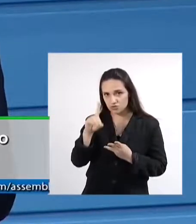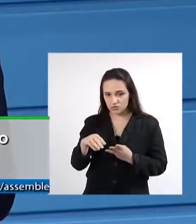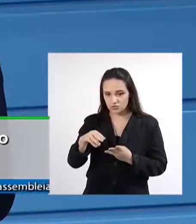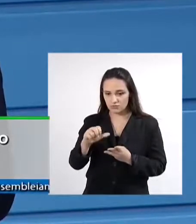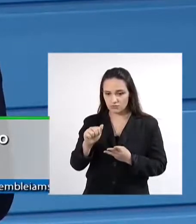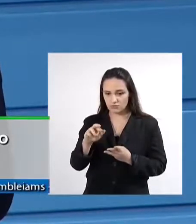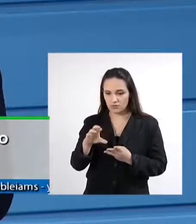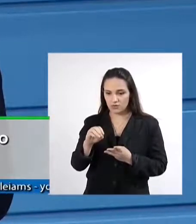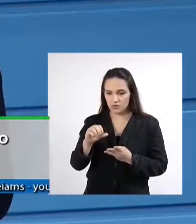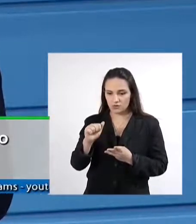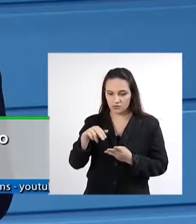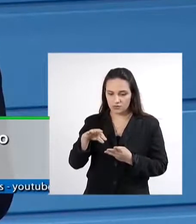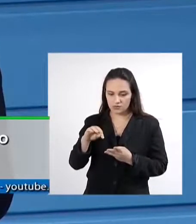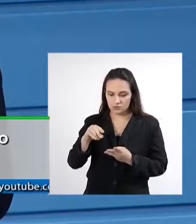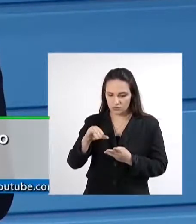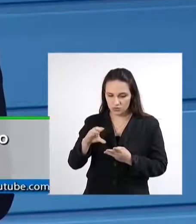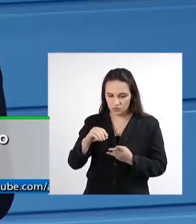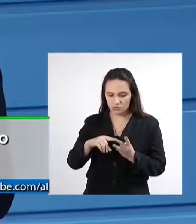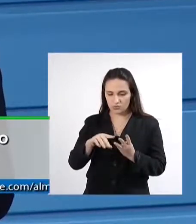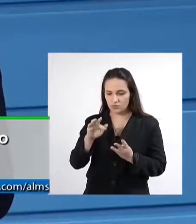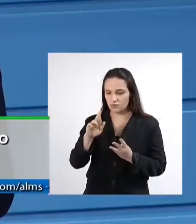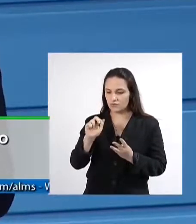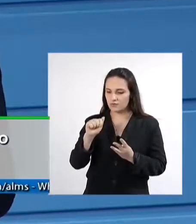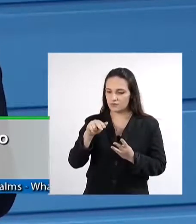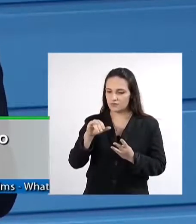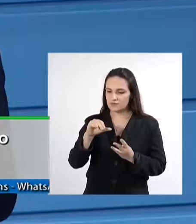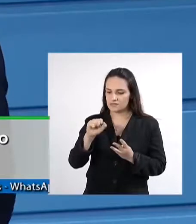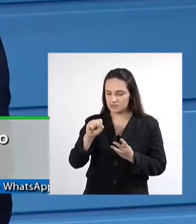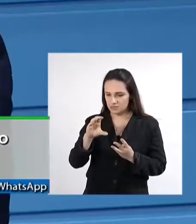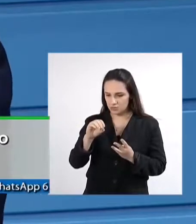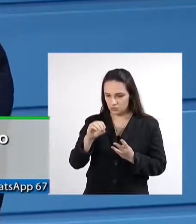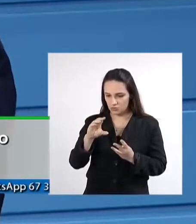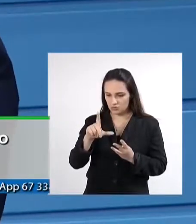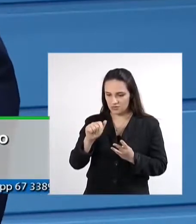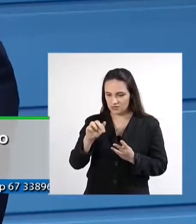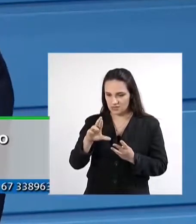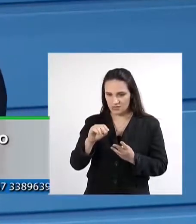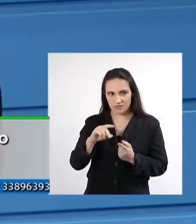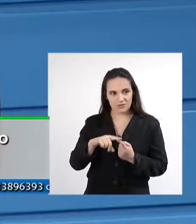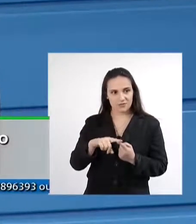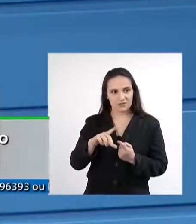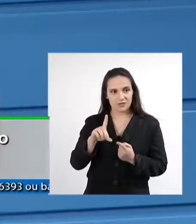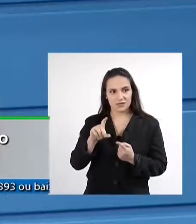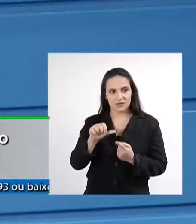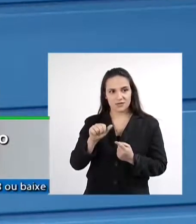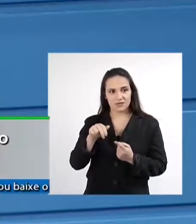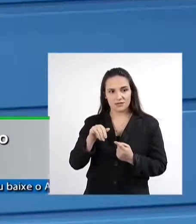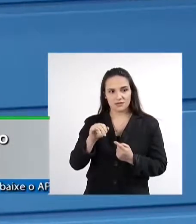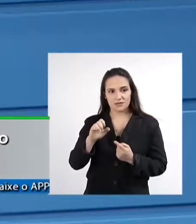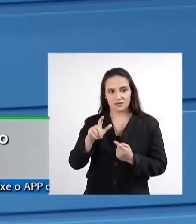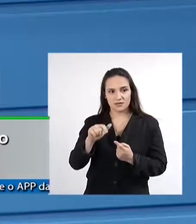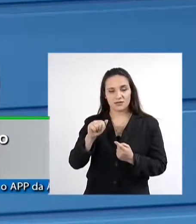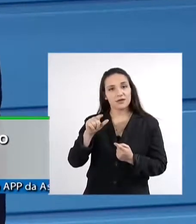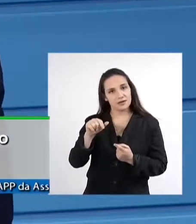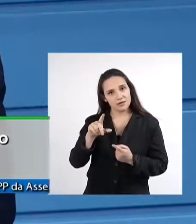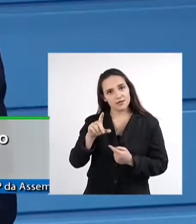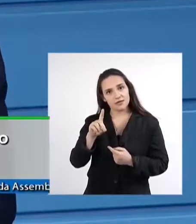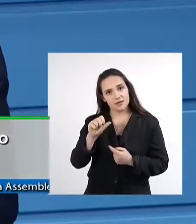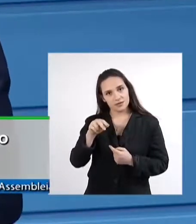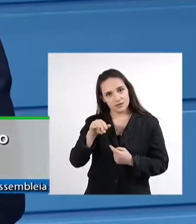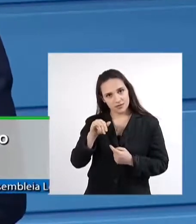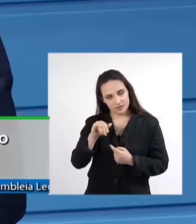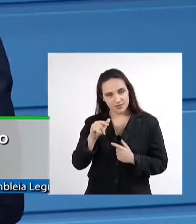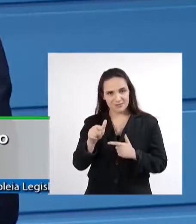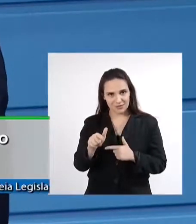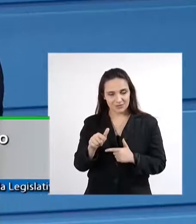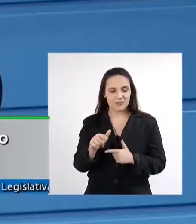Antônio, o doutor Francisco Claro e a Daniela Micaro, que é a Dani, carinhosamente falada por Vossa Excelência, que,